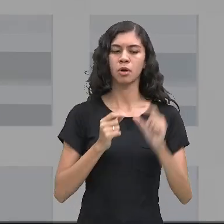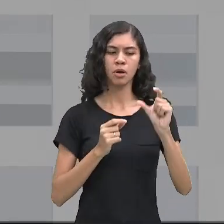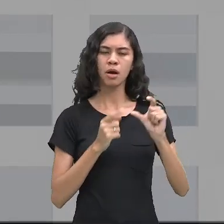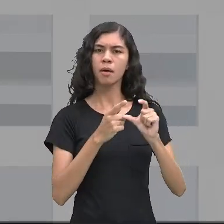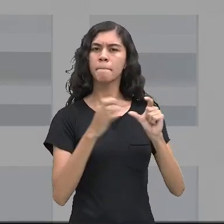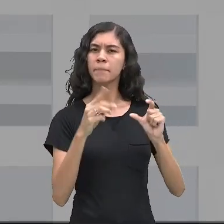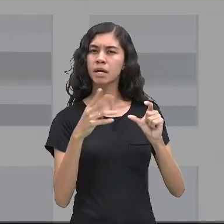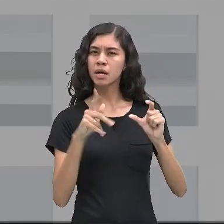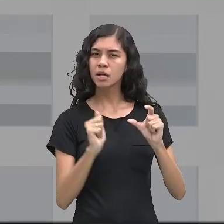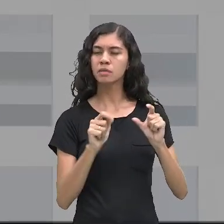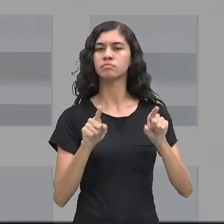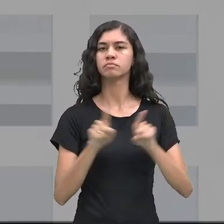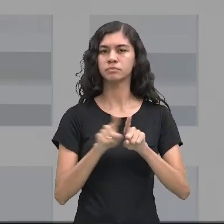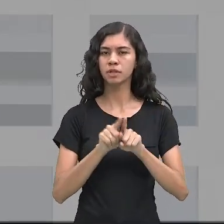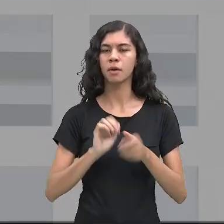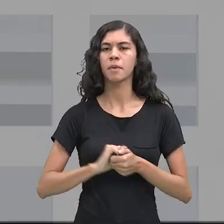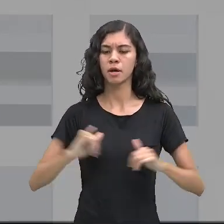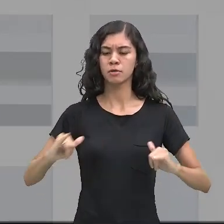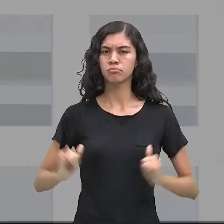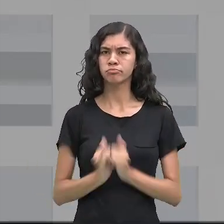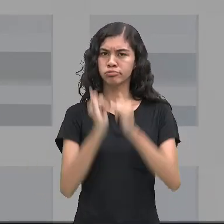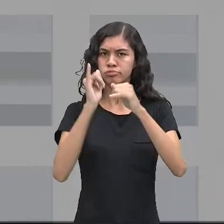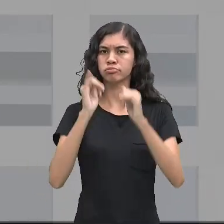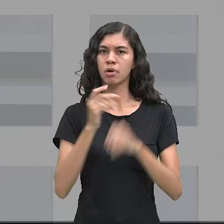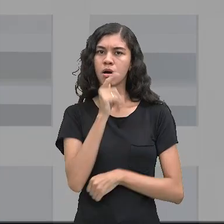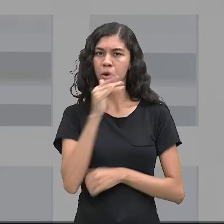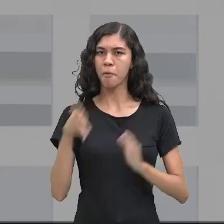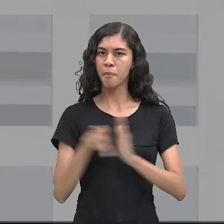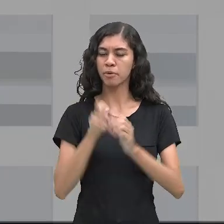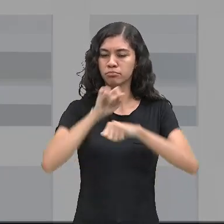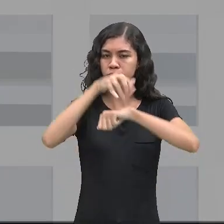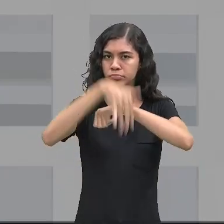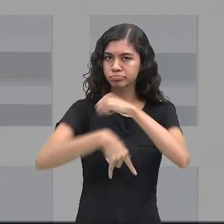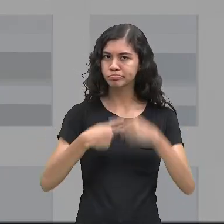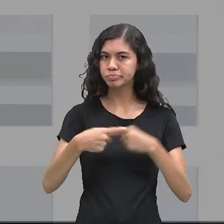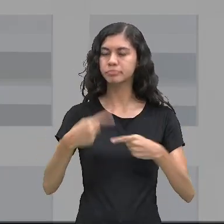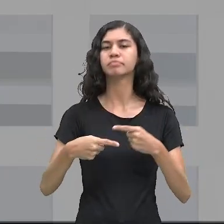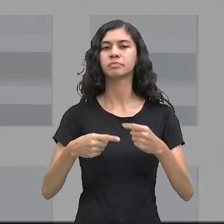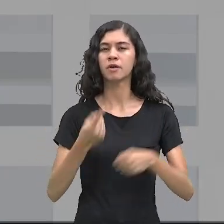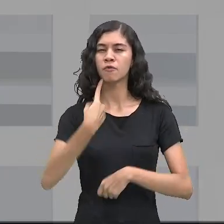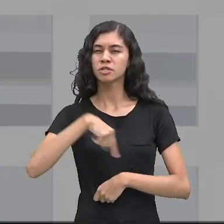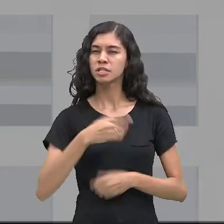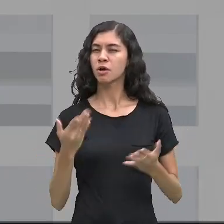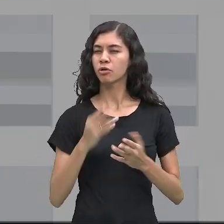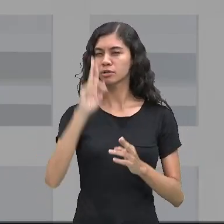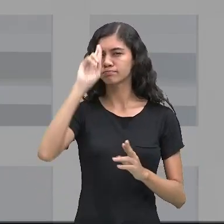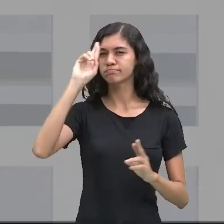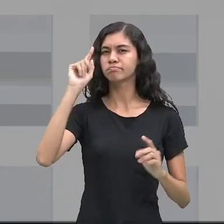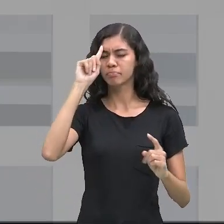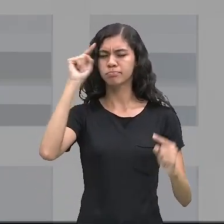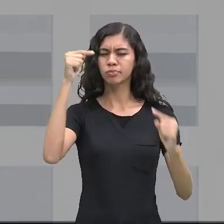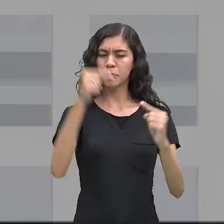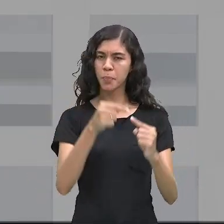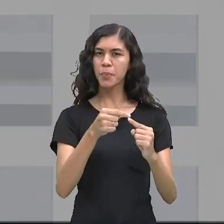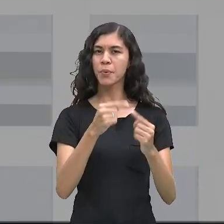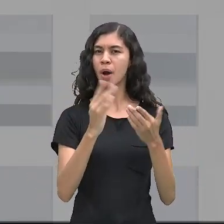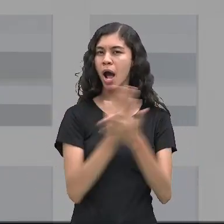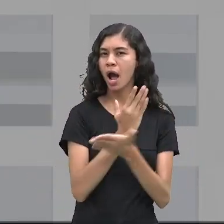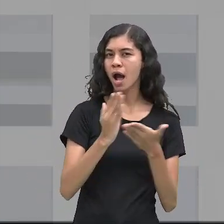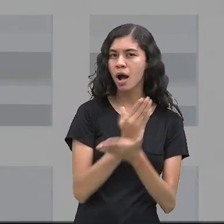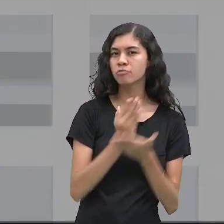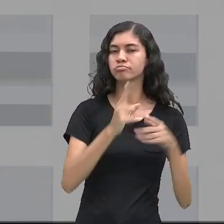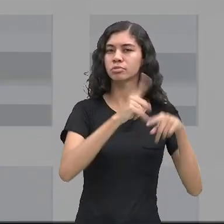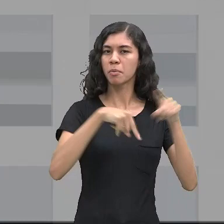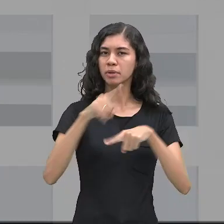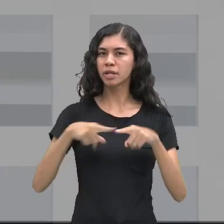da hidrelétrica e você com certeza já conseguiu associar aí alguns outros aparelhos com um